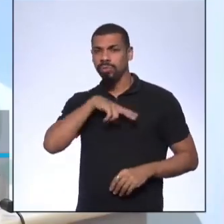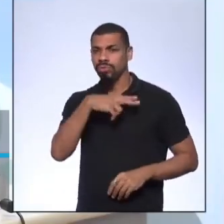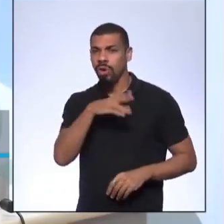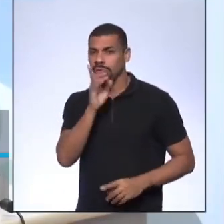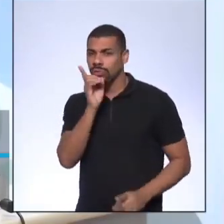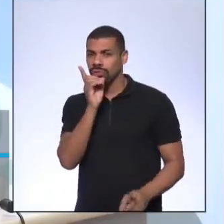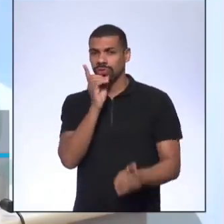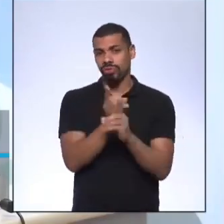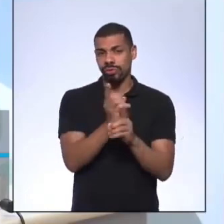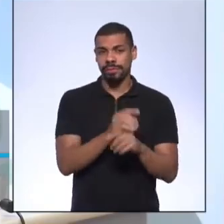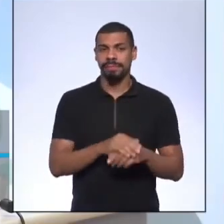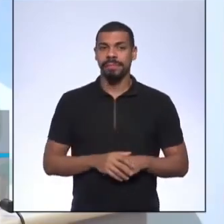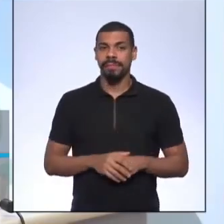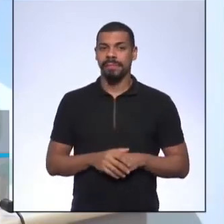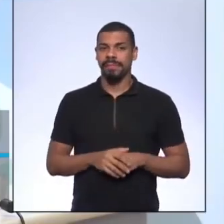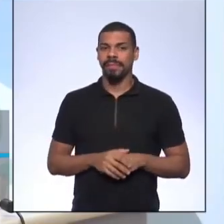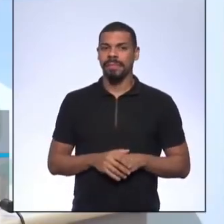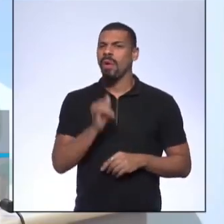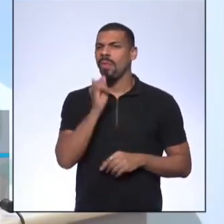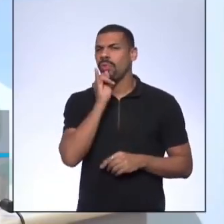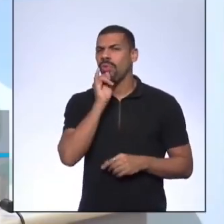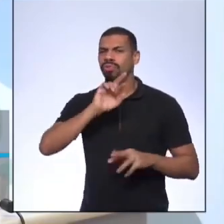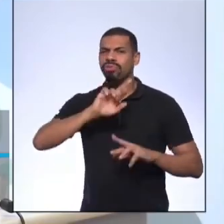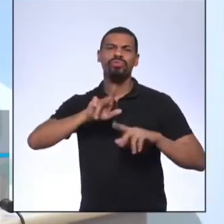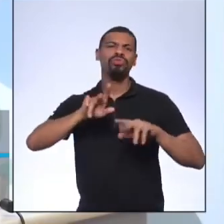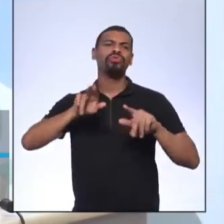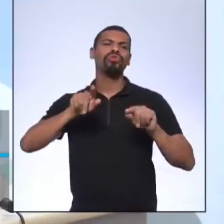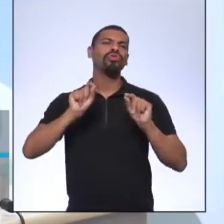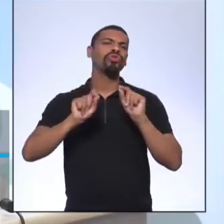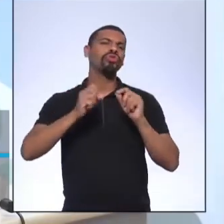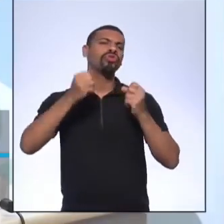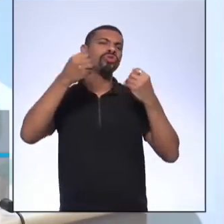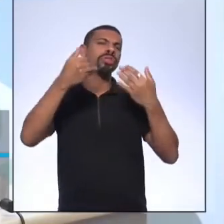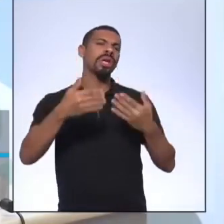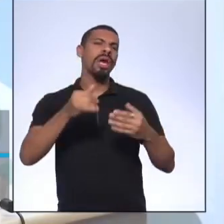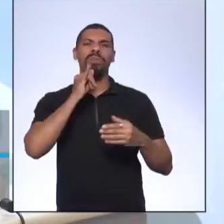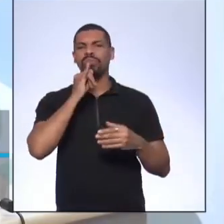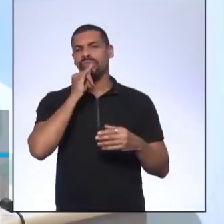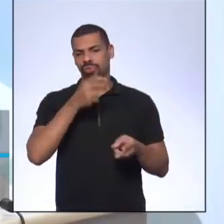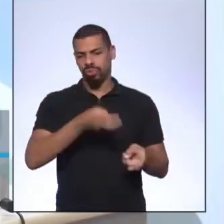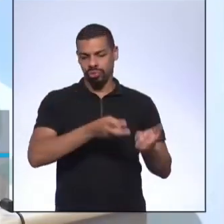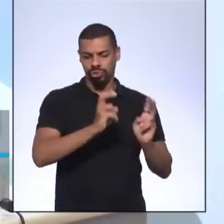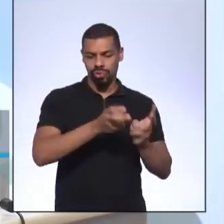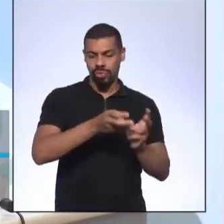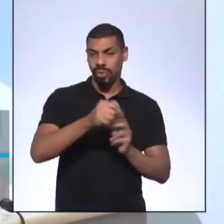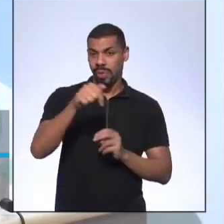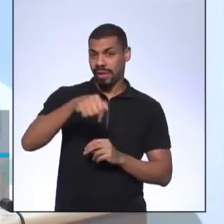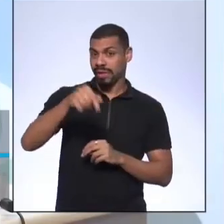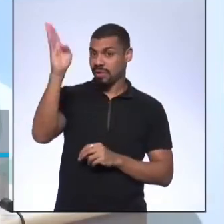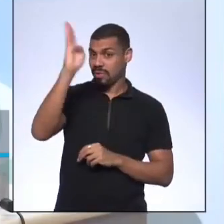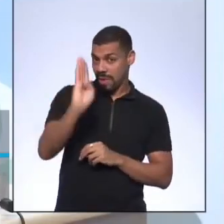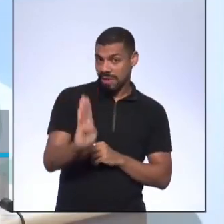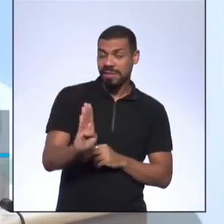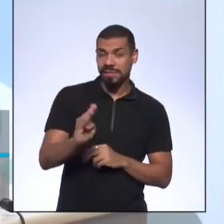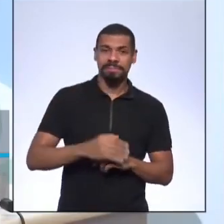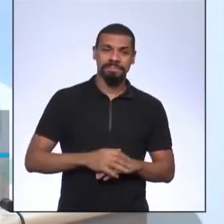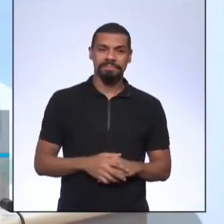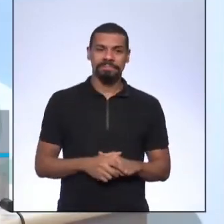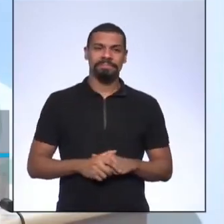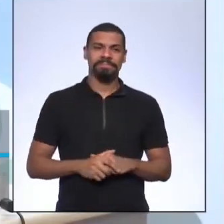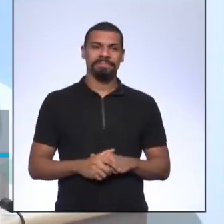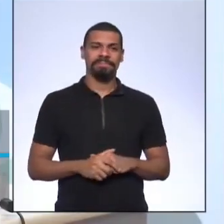é um elemento que desconstrói um pouquinho o tal do mito de origem ou do mito do descobrimento do Brasil.